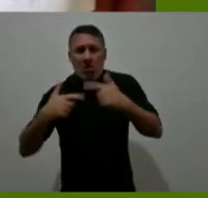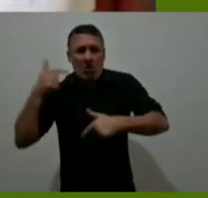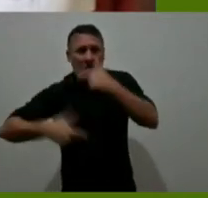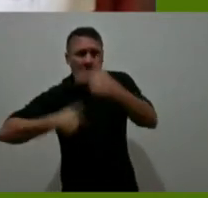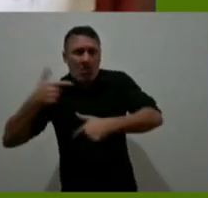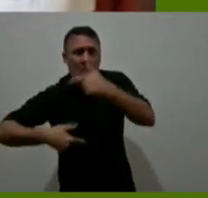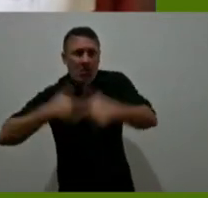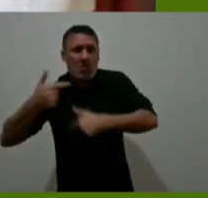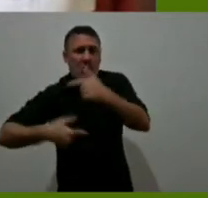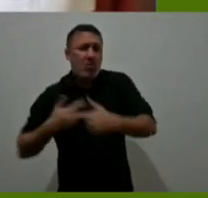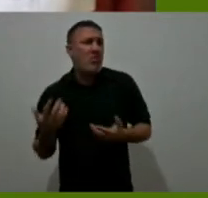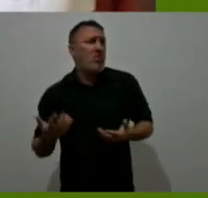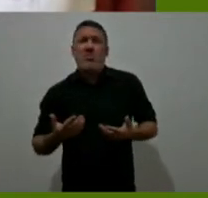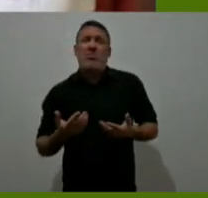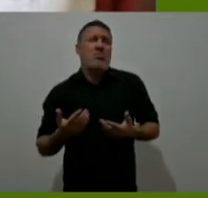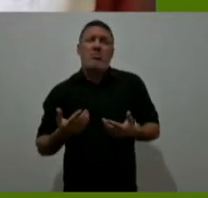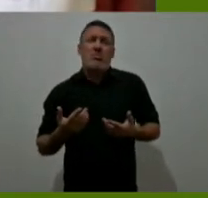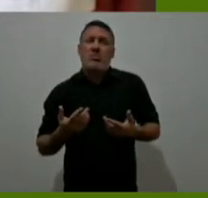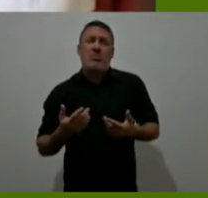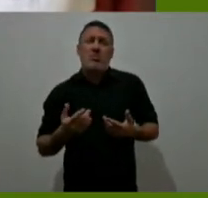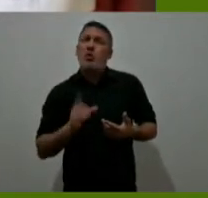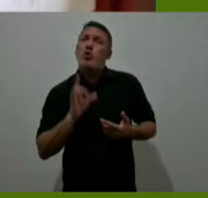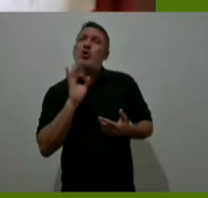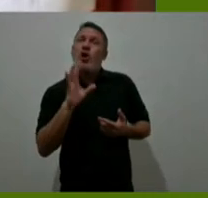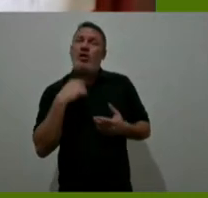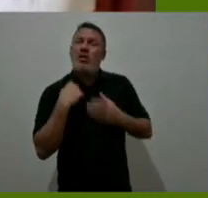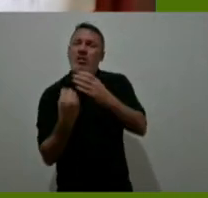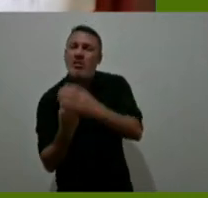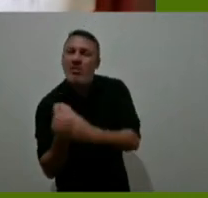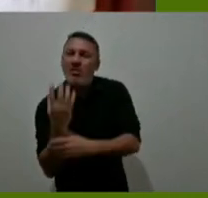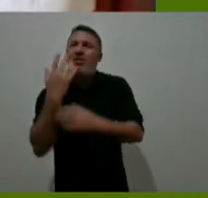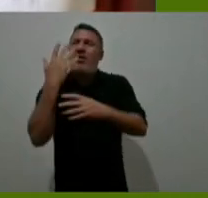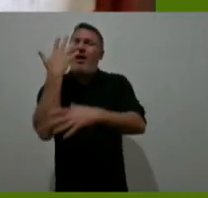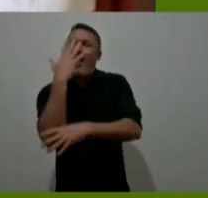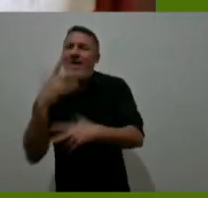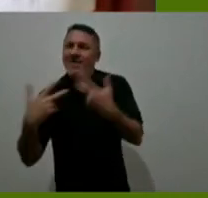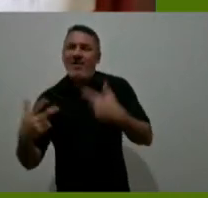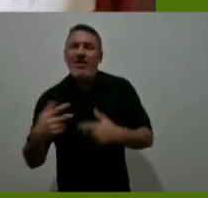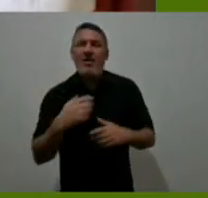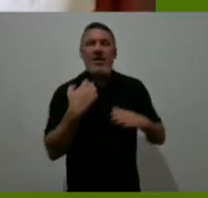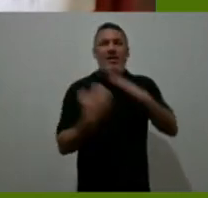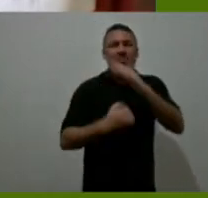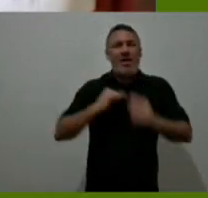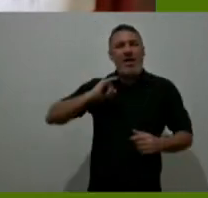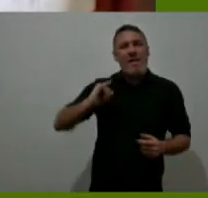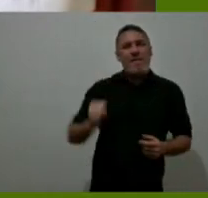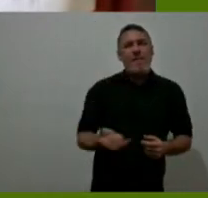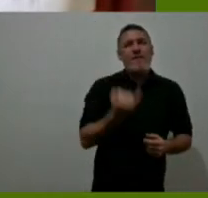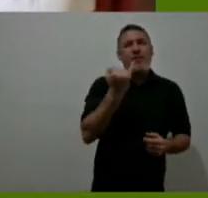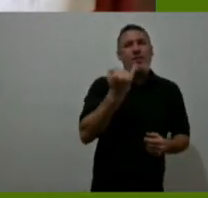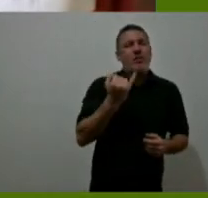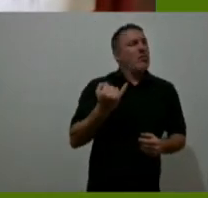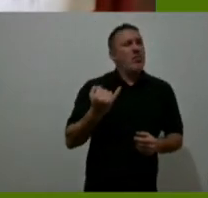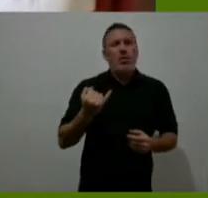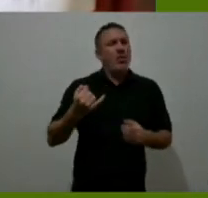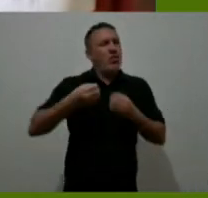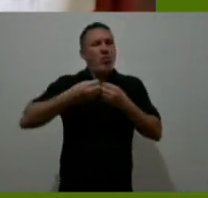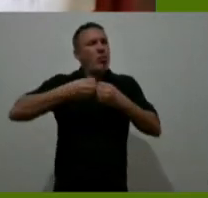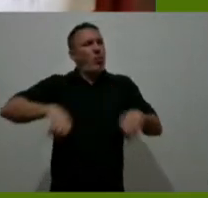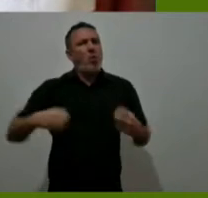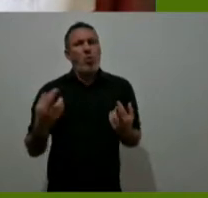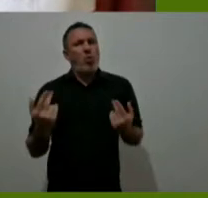de carbono só para o setor industrial. Tem que ter um crédito real de carbono para o setor